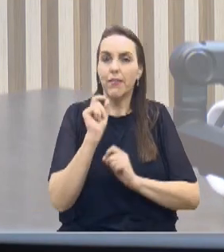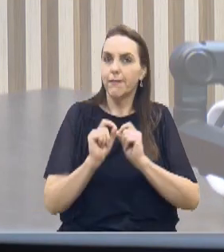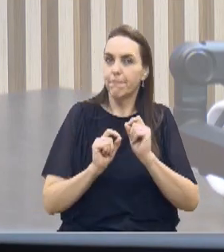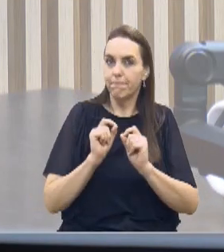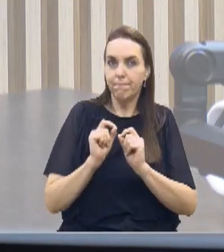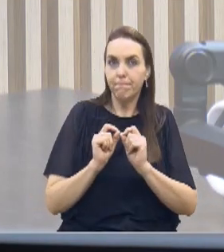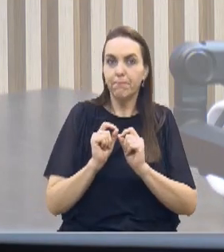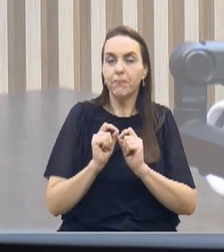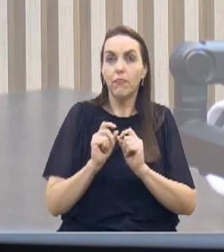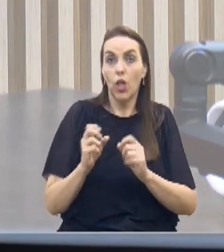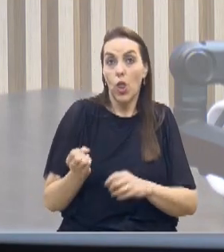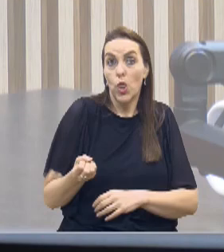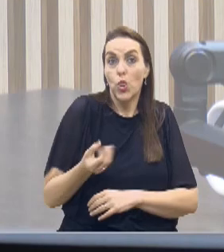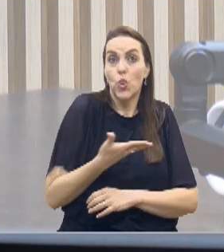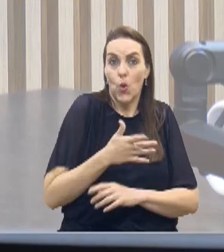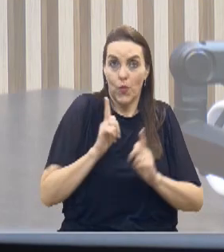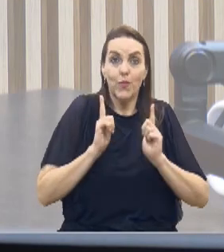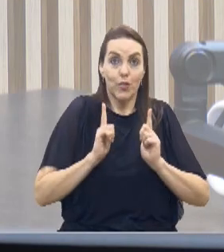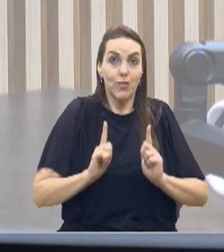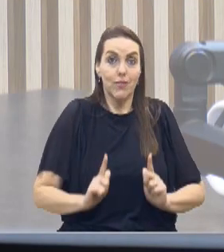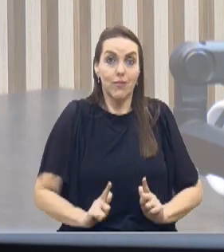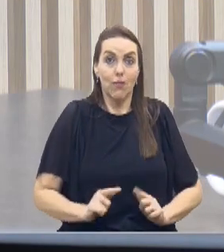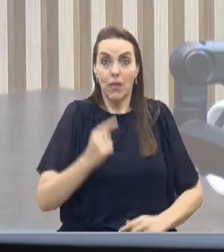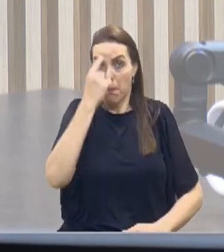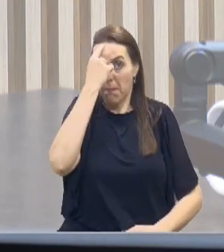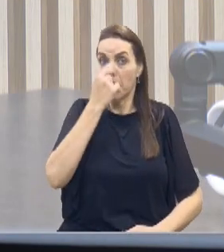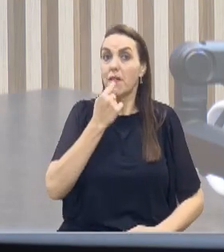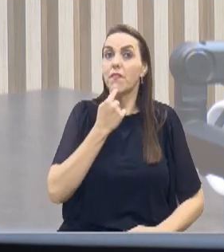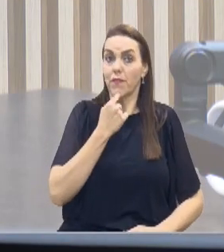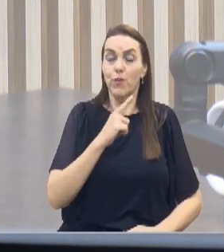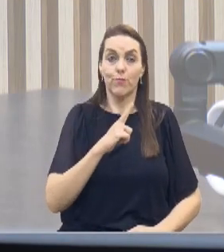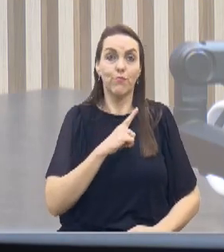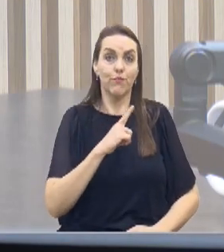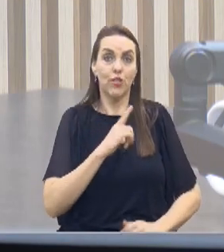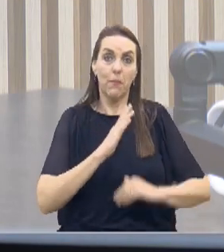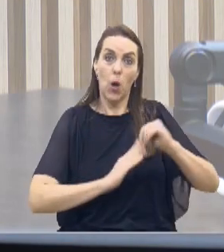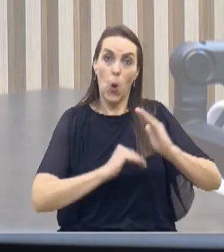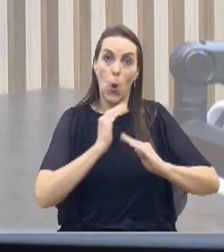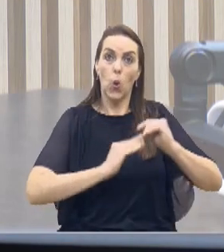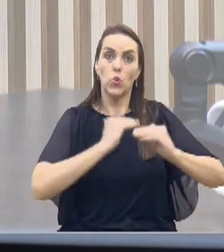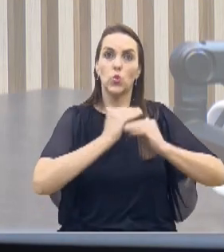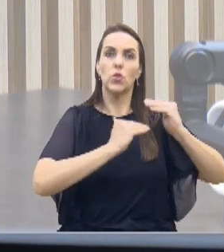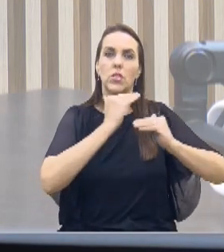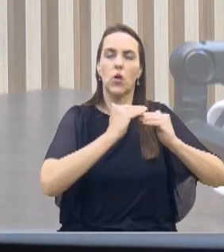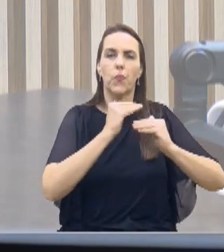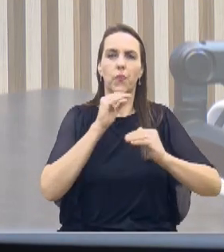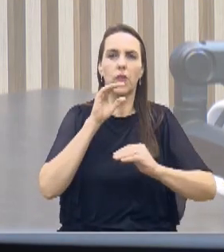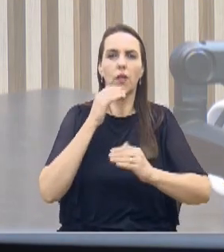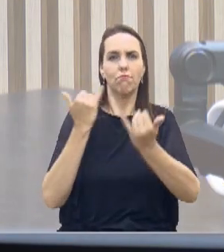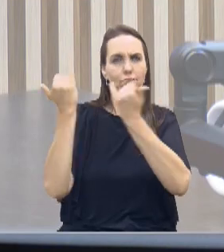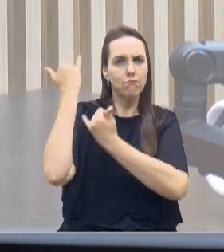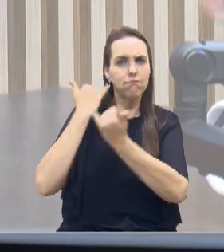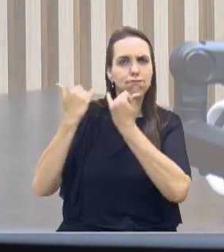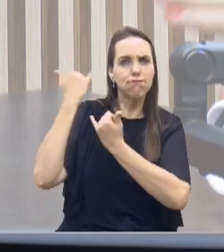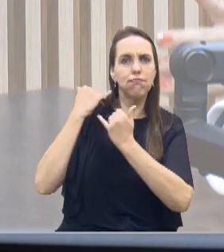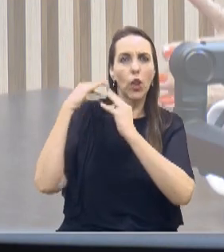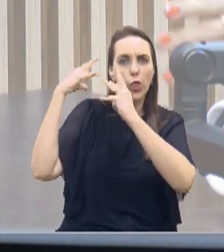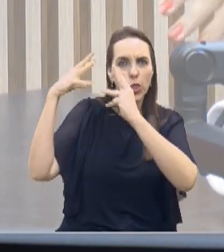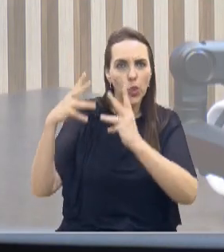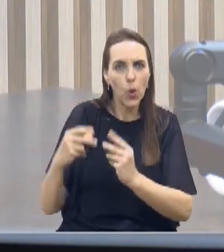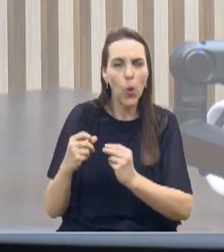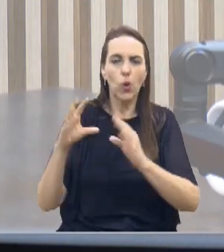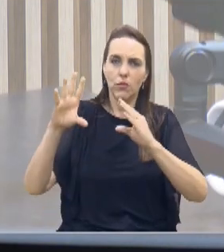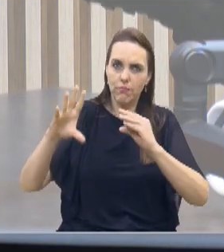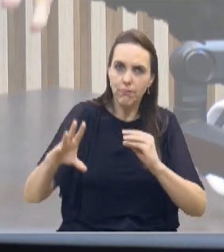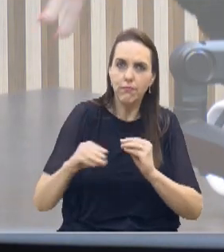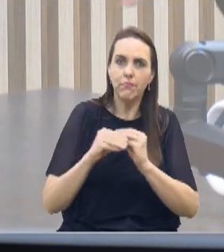essa nova gestão tem esse perfil que a gente tinha, de construção. De ouvir a todos, de agregar, de passou a eleição, agora a